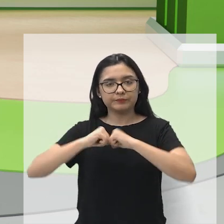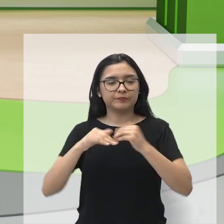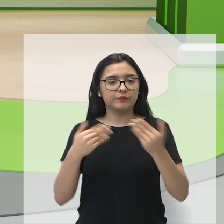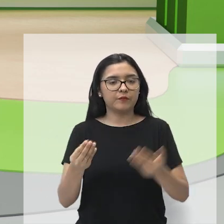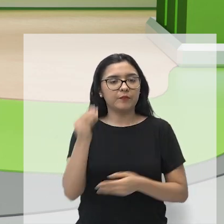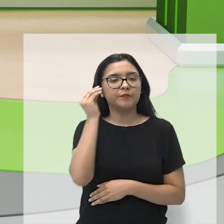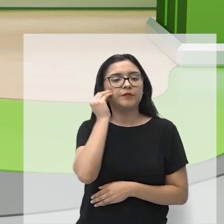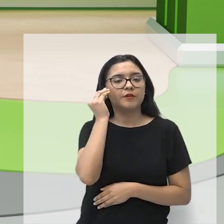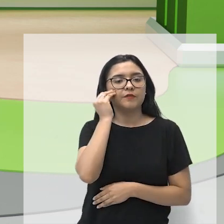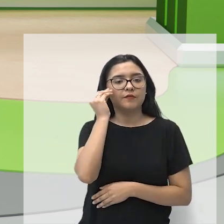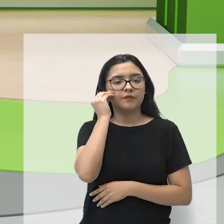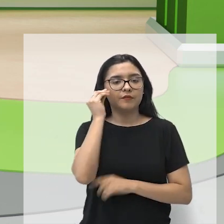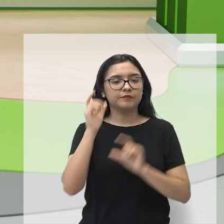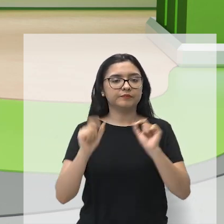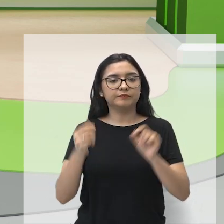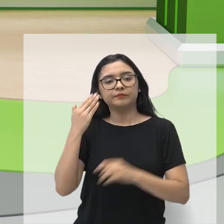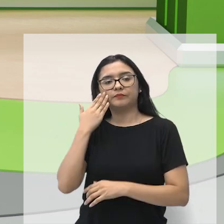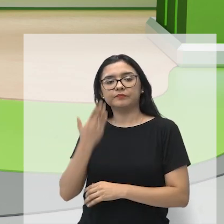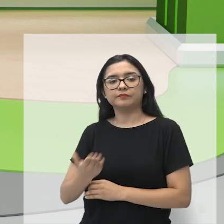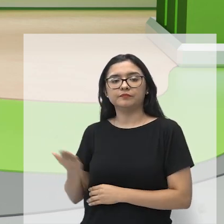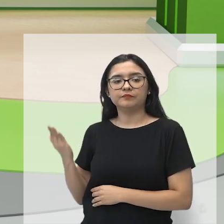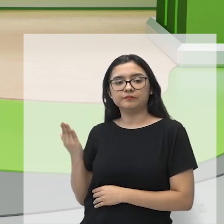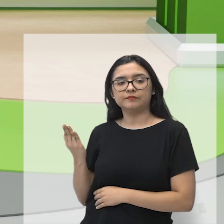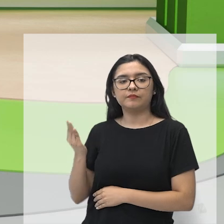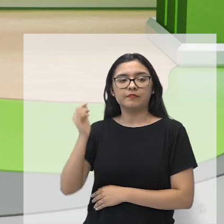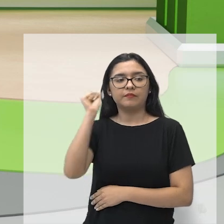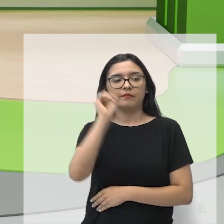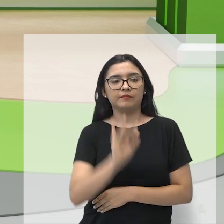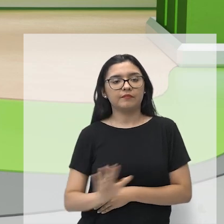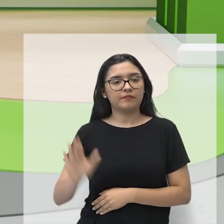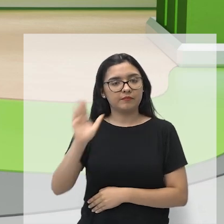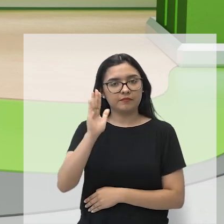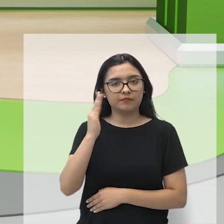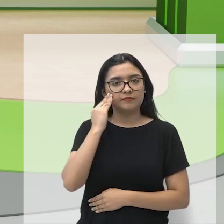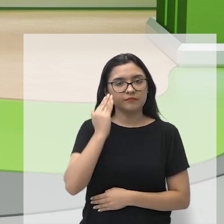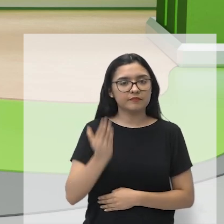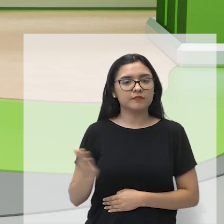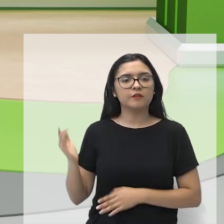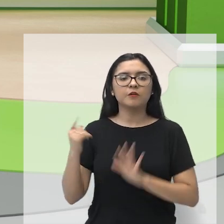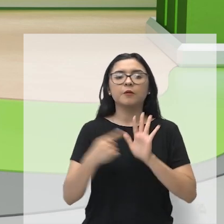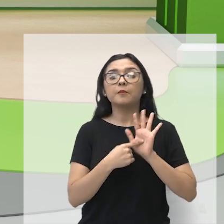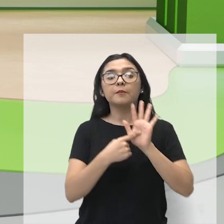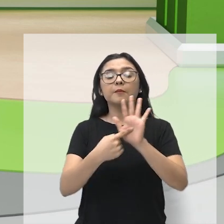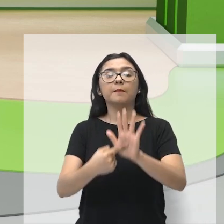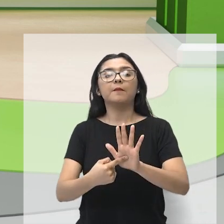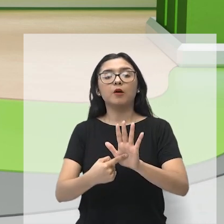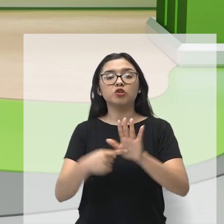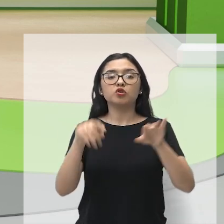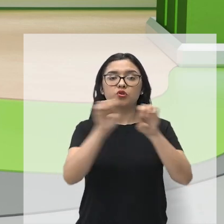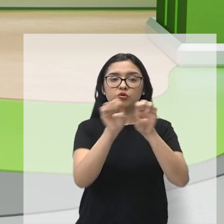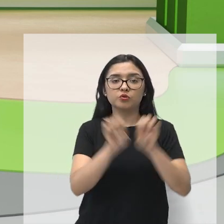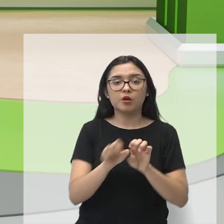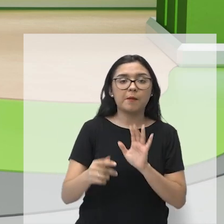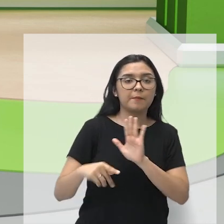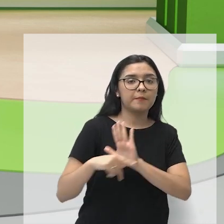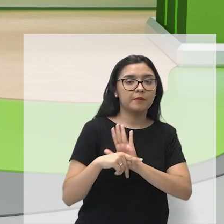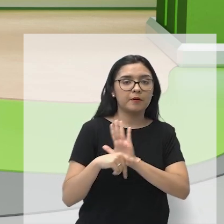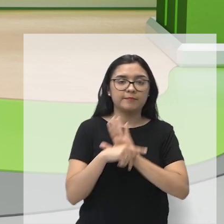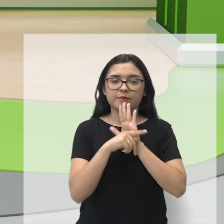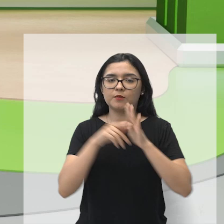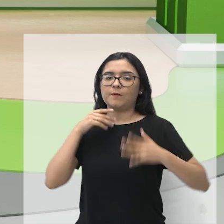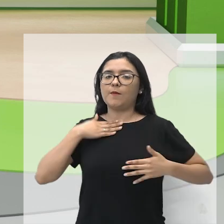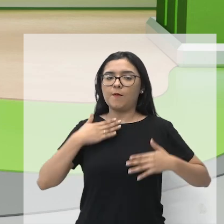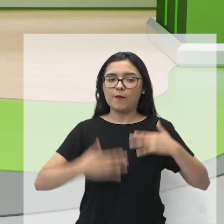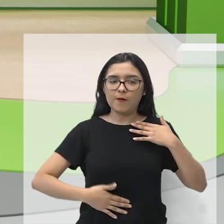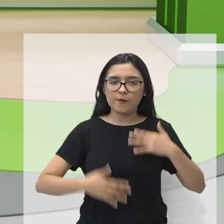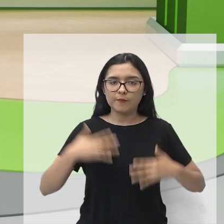aqui uma linda projeção, certo? Que mostra aqui o nosso corpo